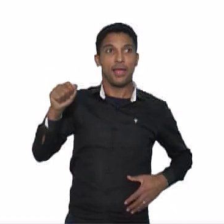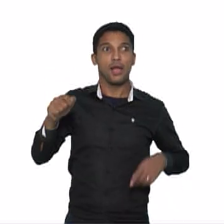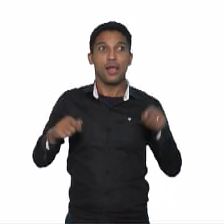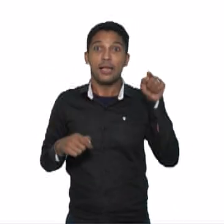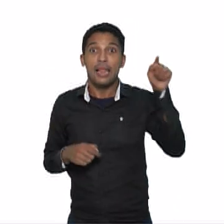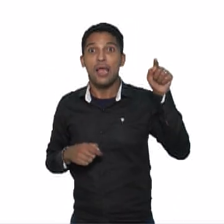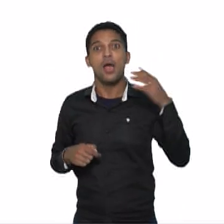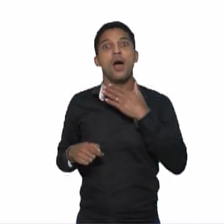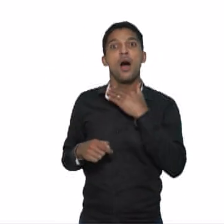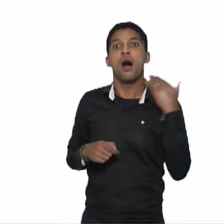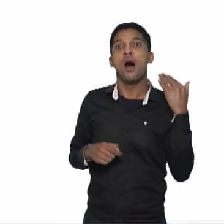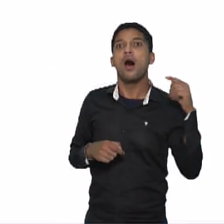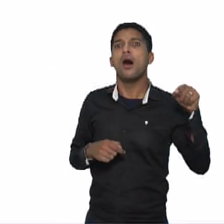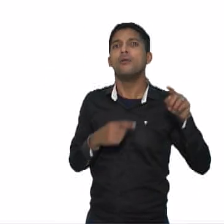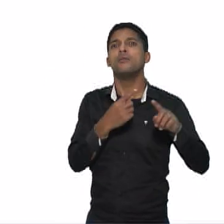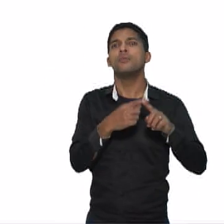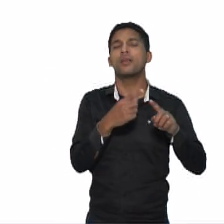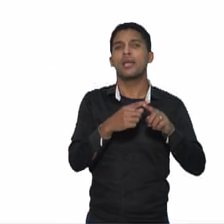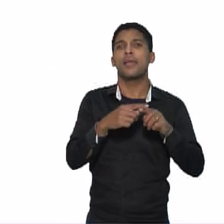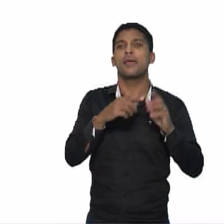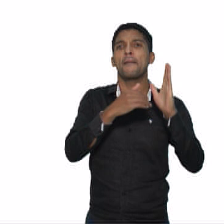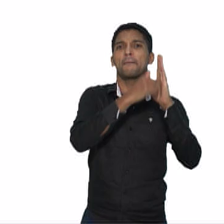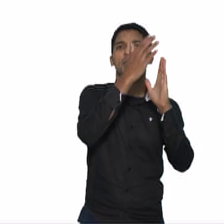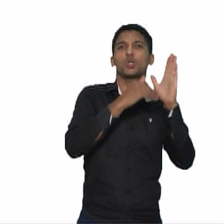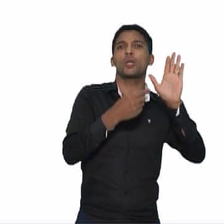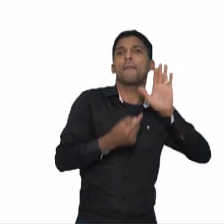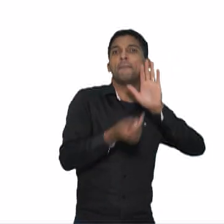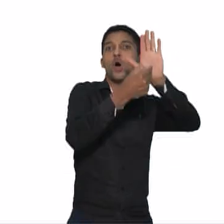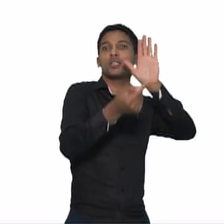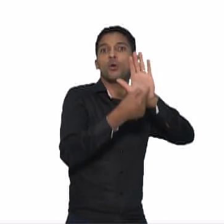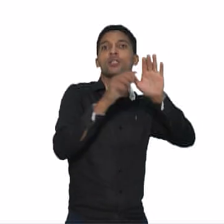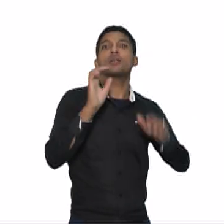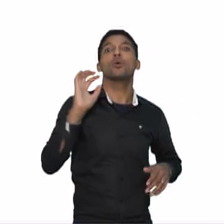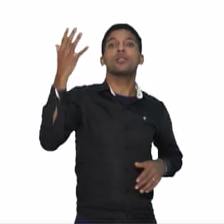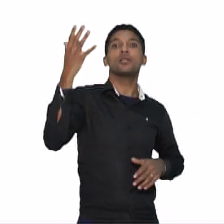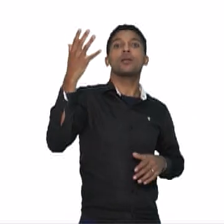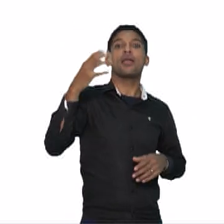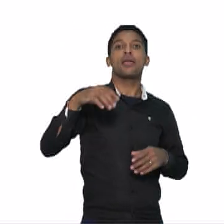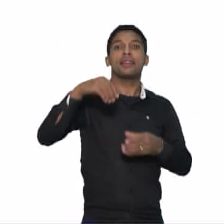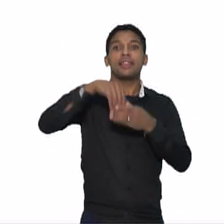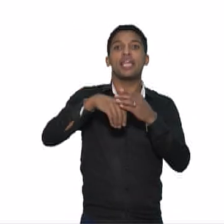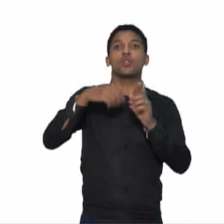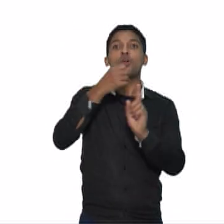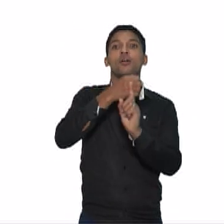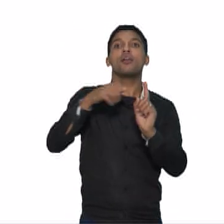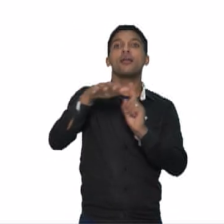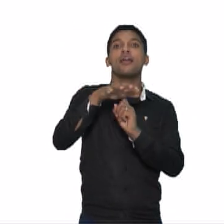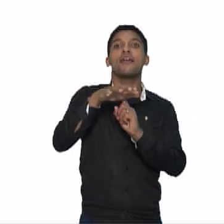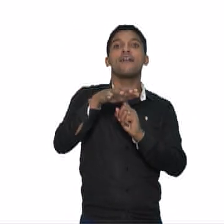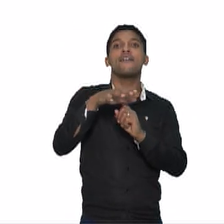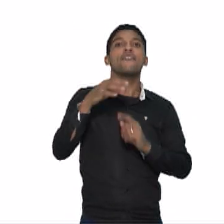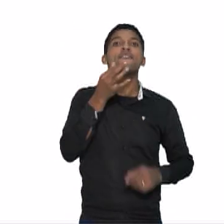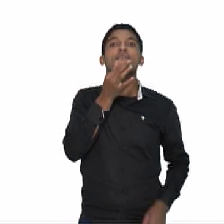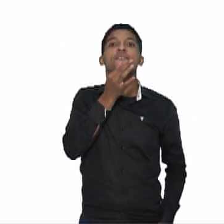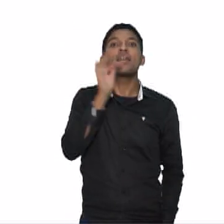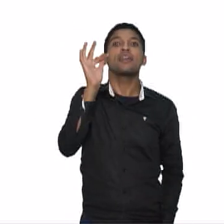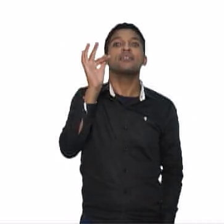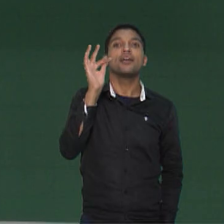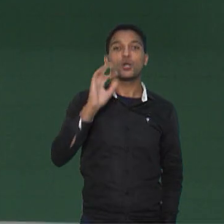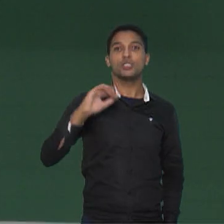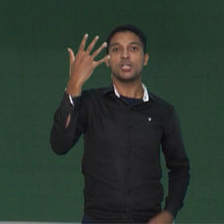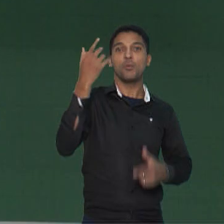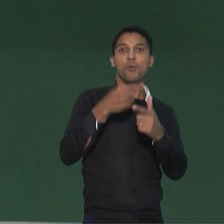banheira, tomava banho de banheira, na maioria das vezes escrevia dentro da banheira, porque acho que era psoríase a doença que ele